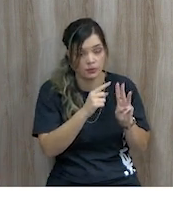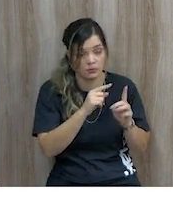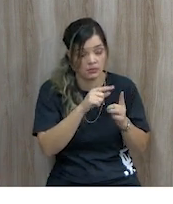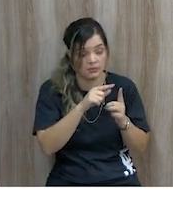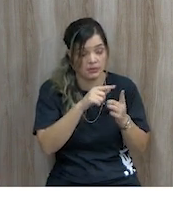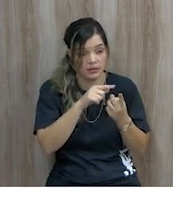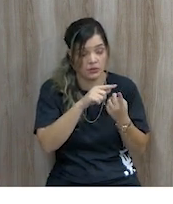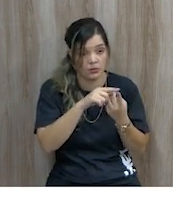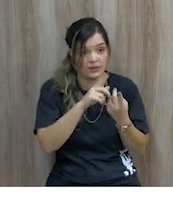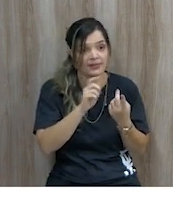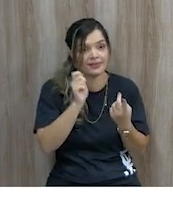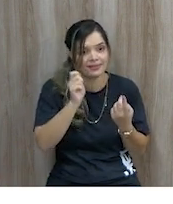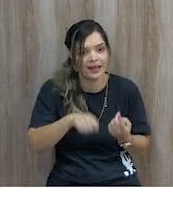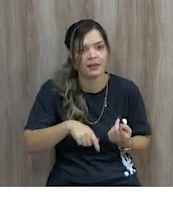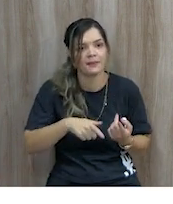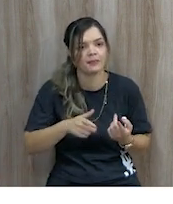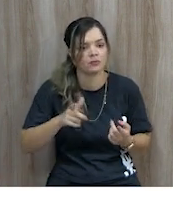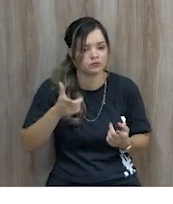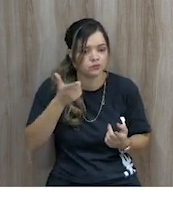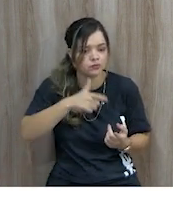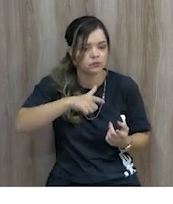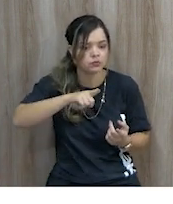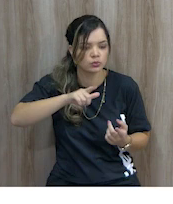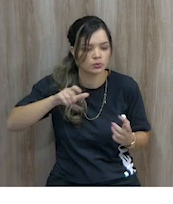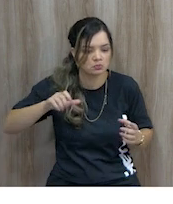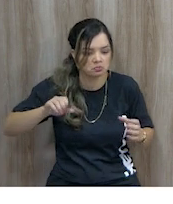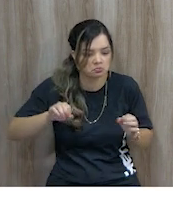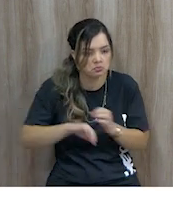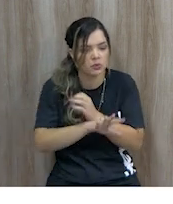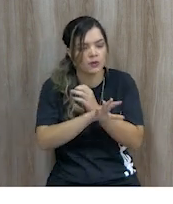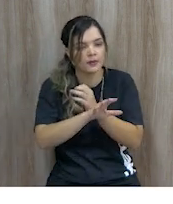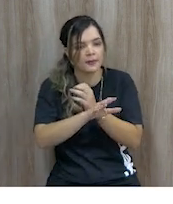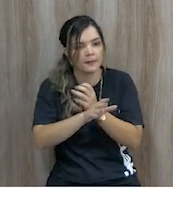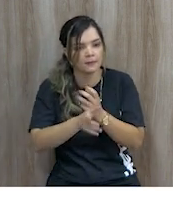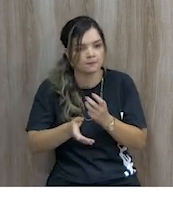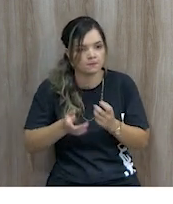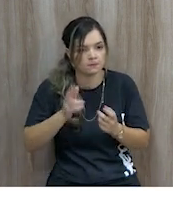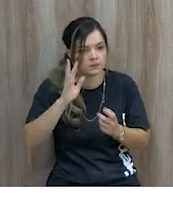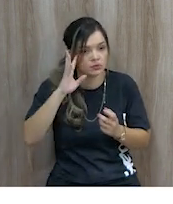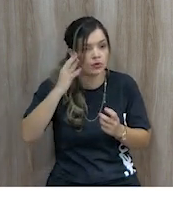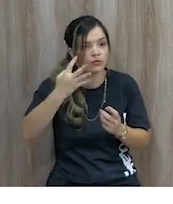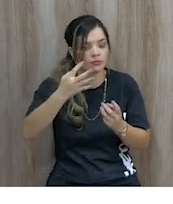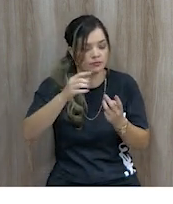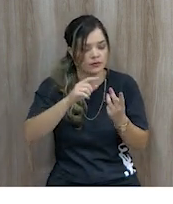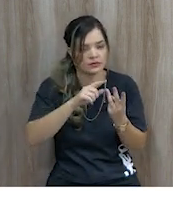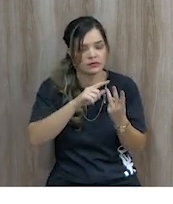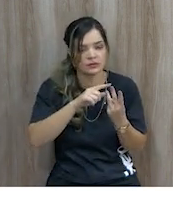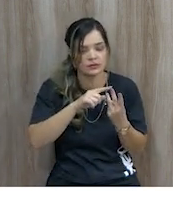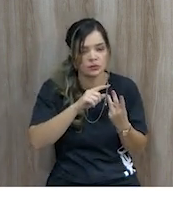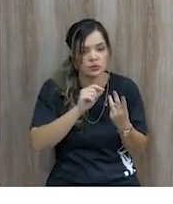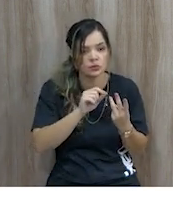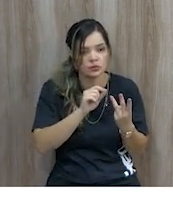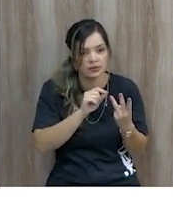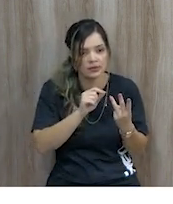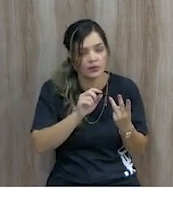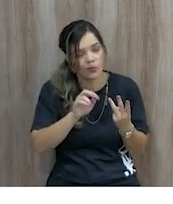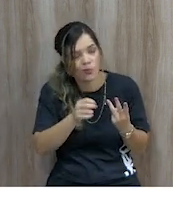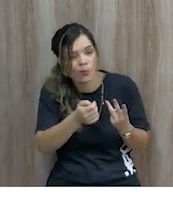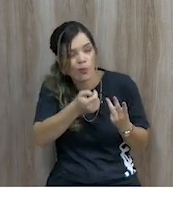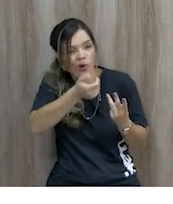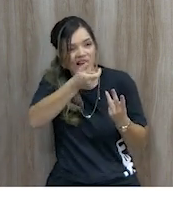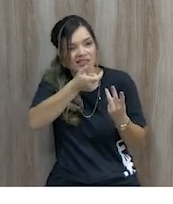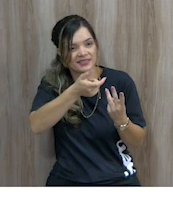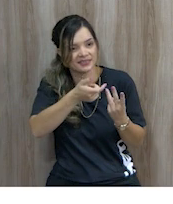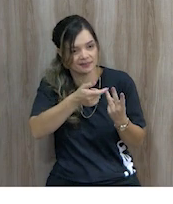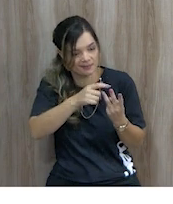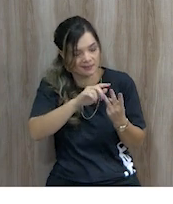Fiz cirurgia, vai dar certo. O segundo caso, muito provavelmente eu vou ter quase um recobrimento completo. Em